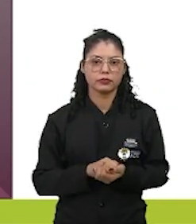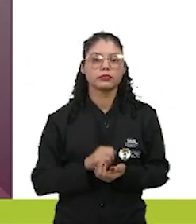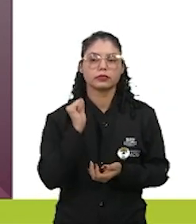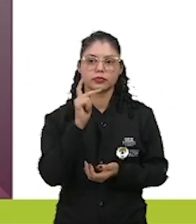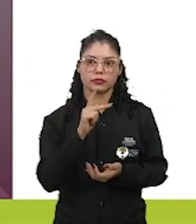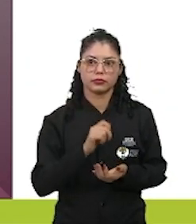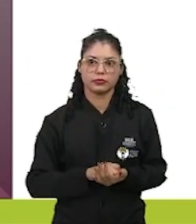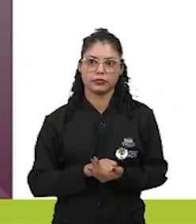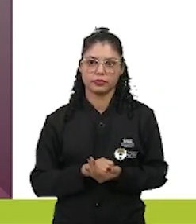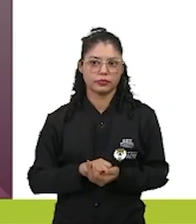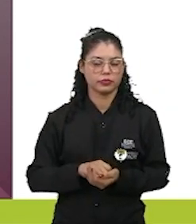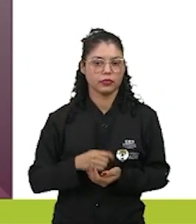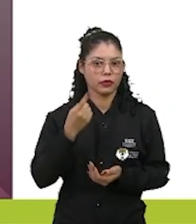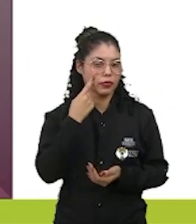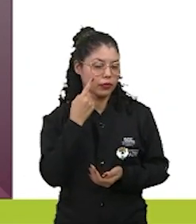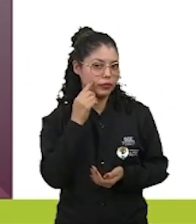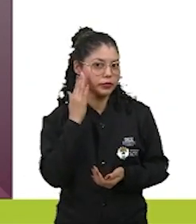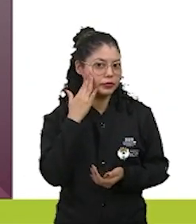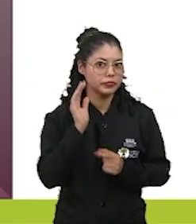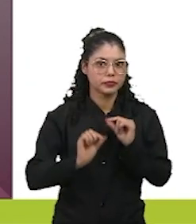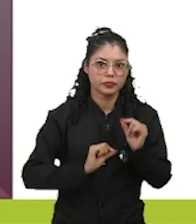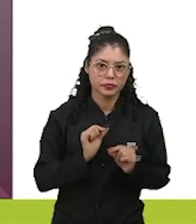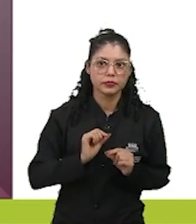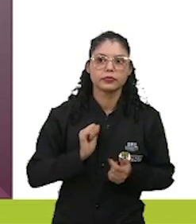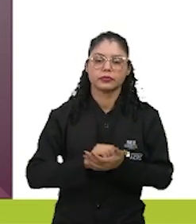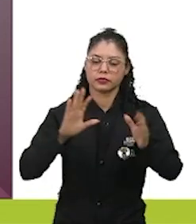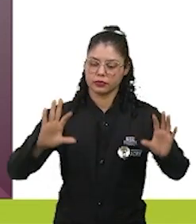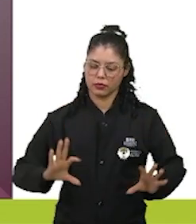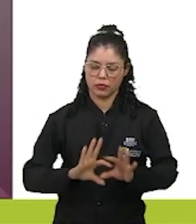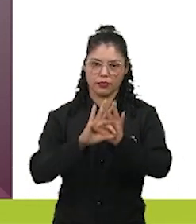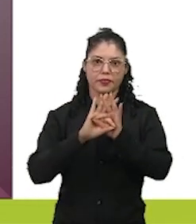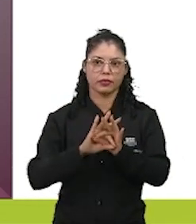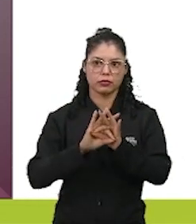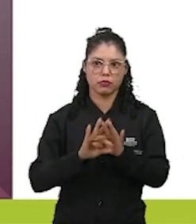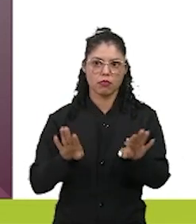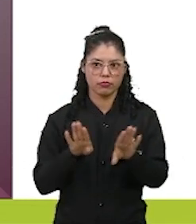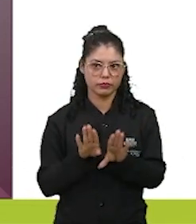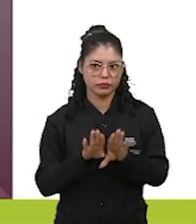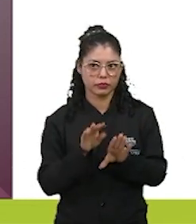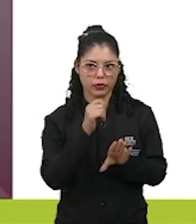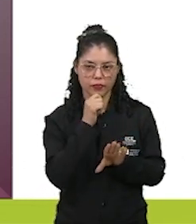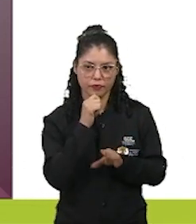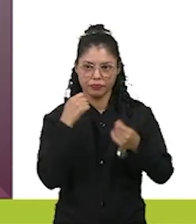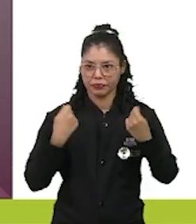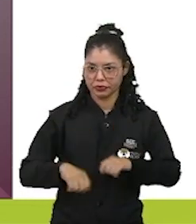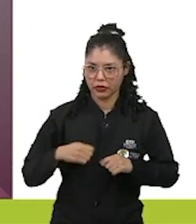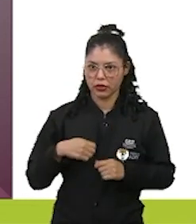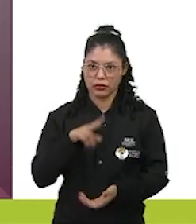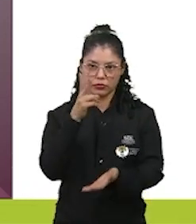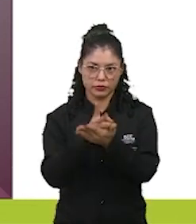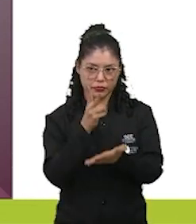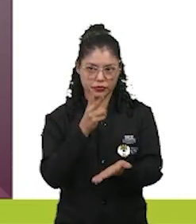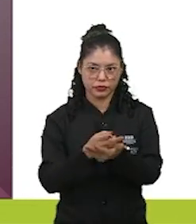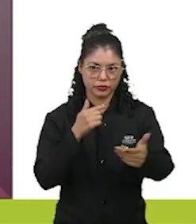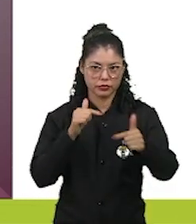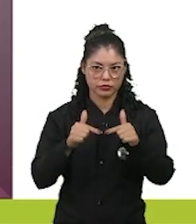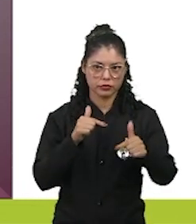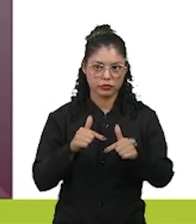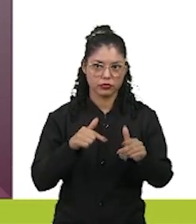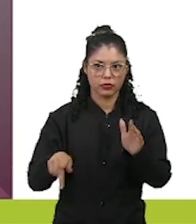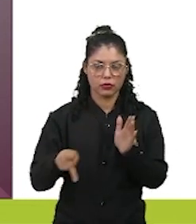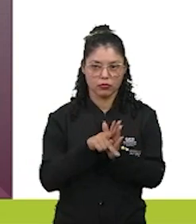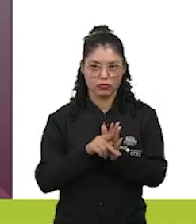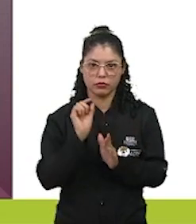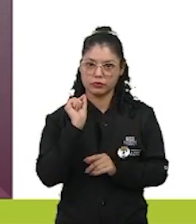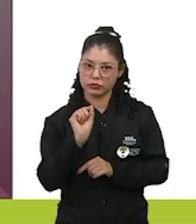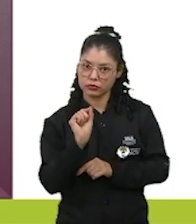ok? Querido, só para a gente entender o seguinte, nessa relação matemática aqui, ó, que a gente precisa sempre trabalhar com ela, é